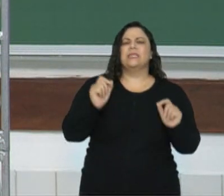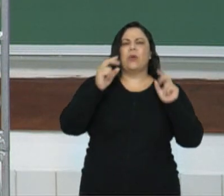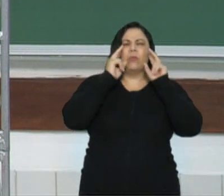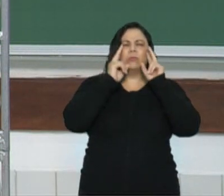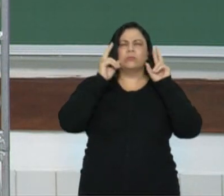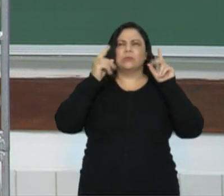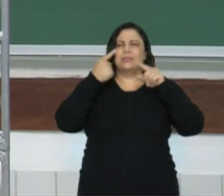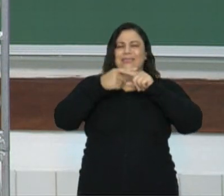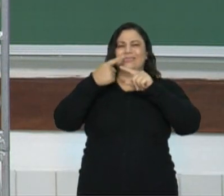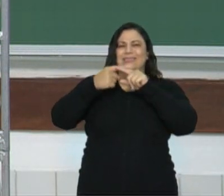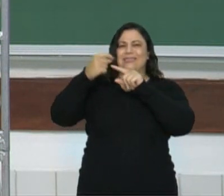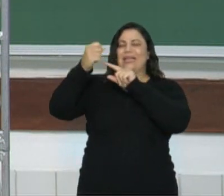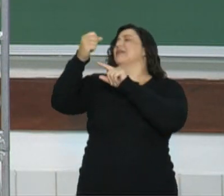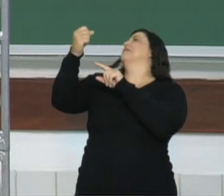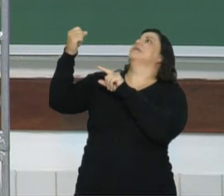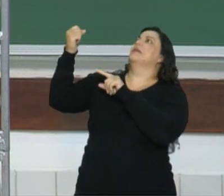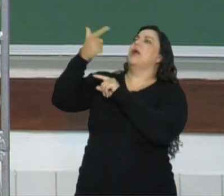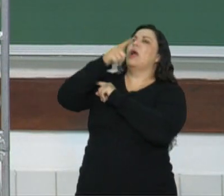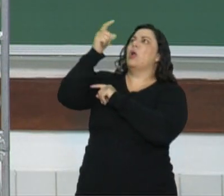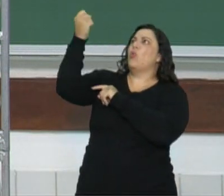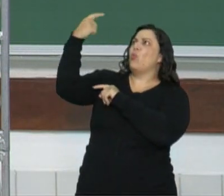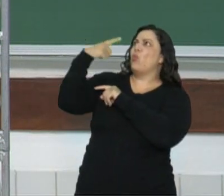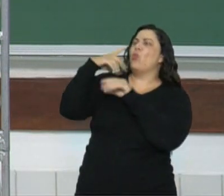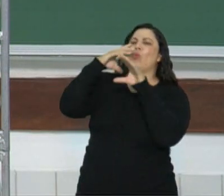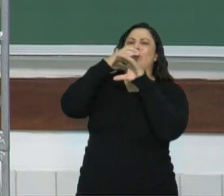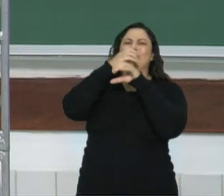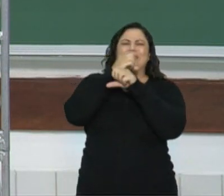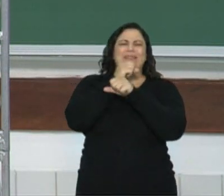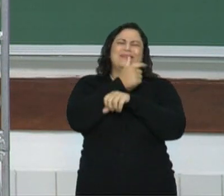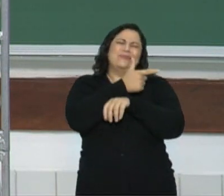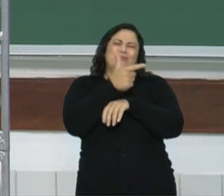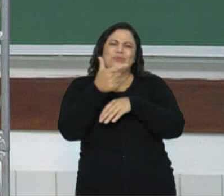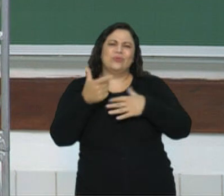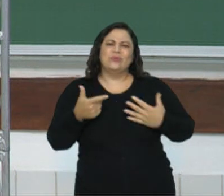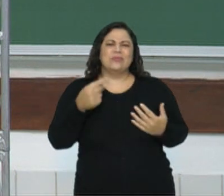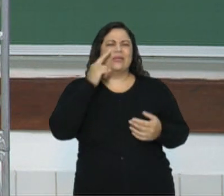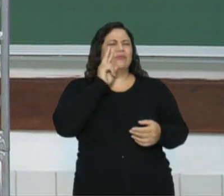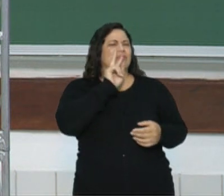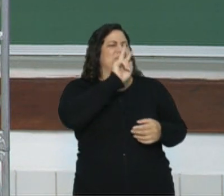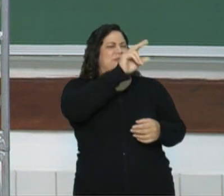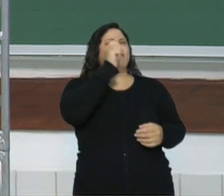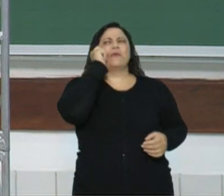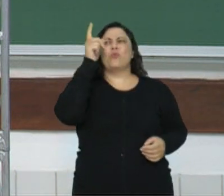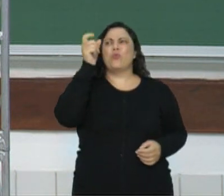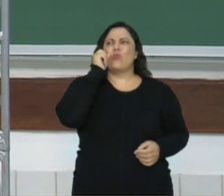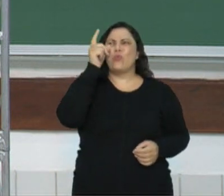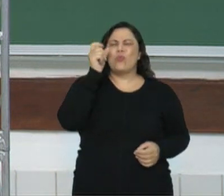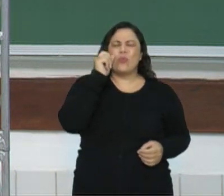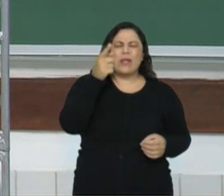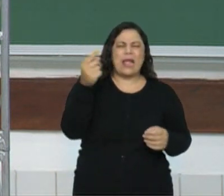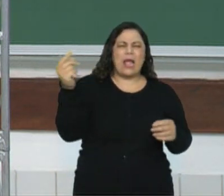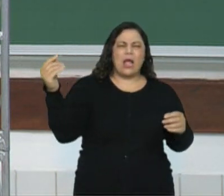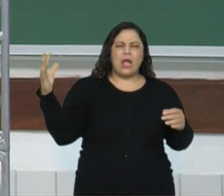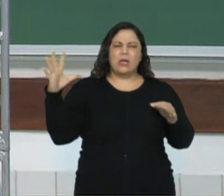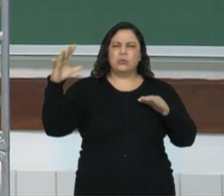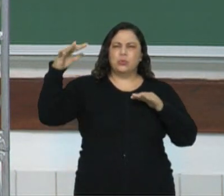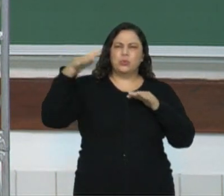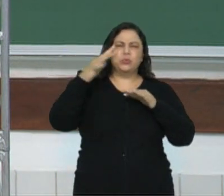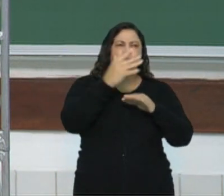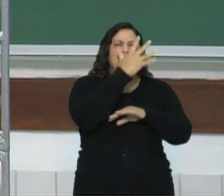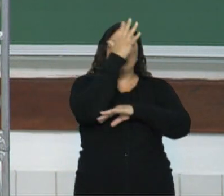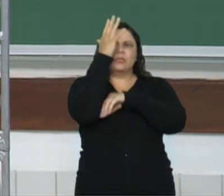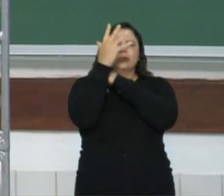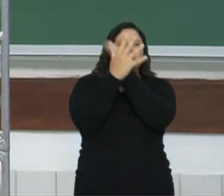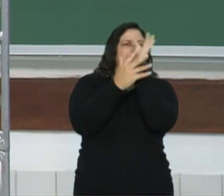visão depende de iluminação, de luz. Então, quando você vê lá um gato à noite, né, pelas sombras lá das árvores